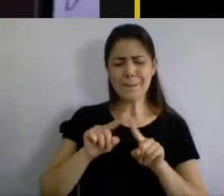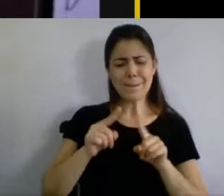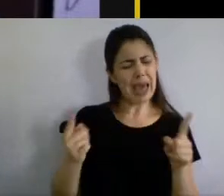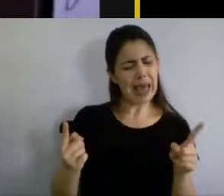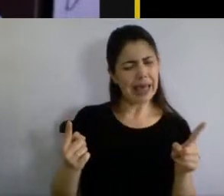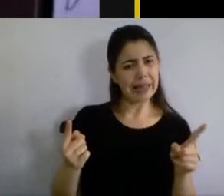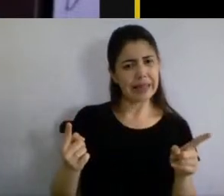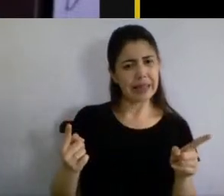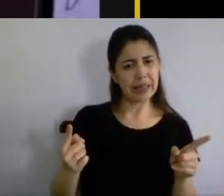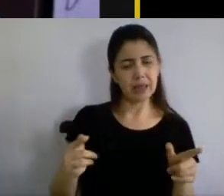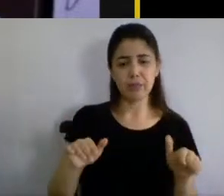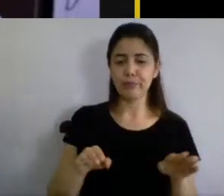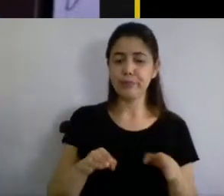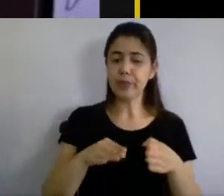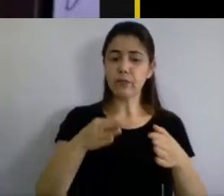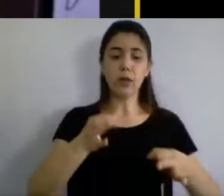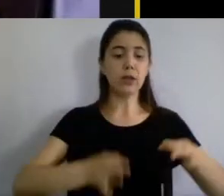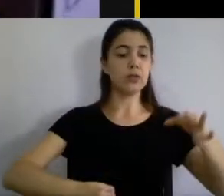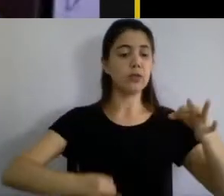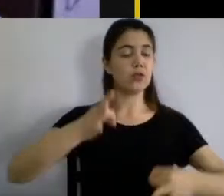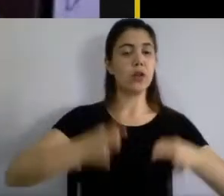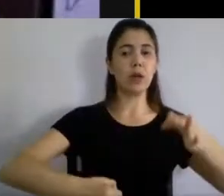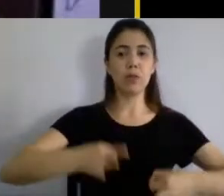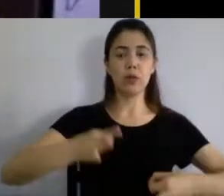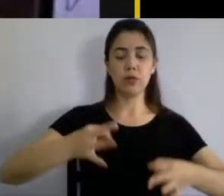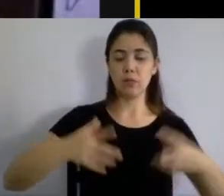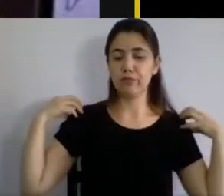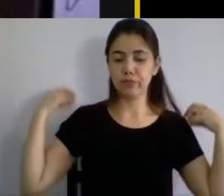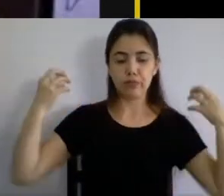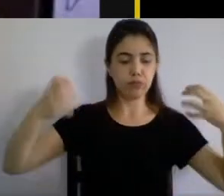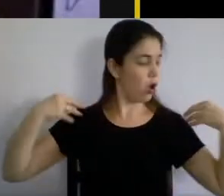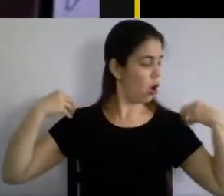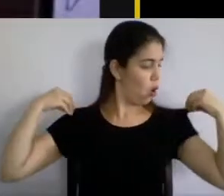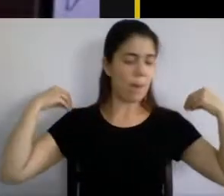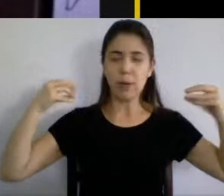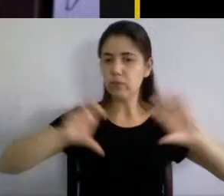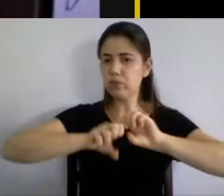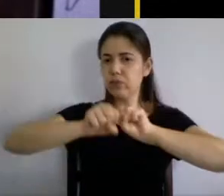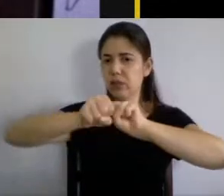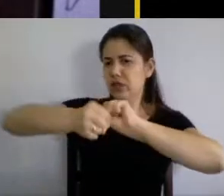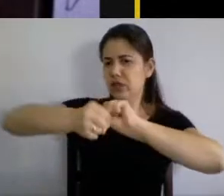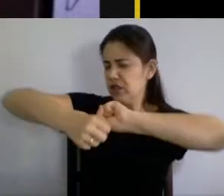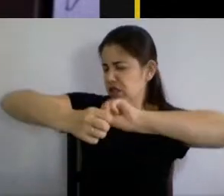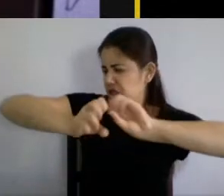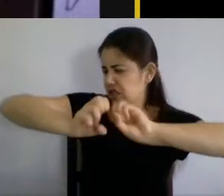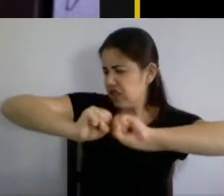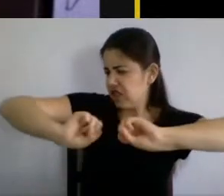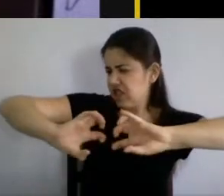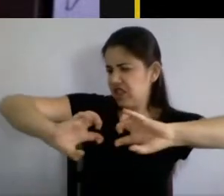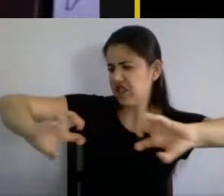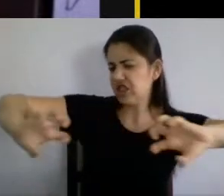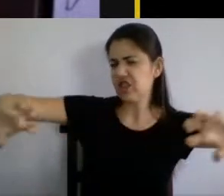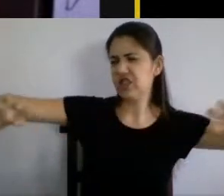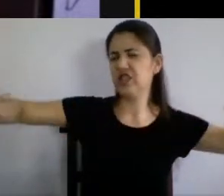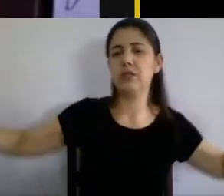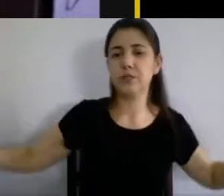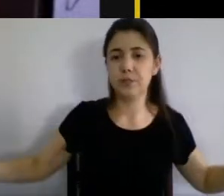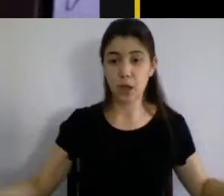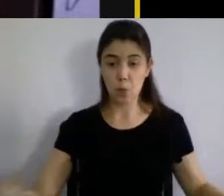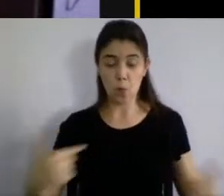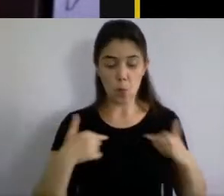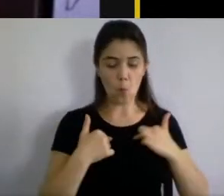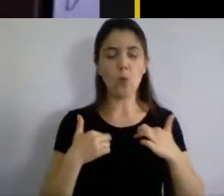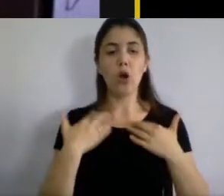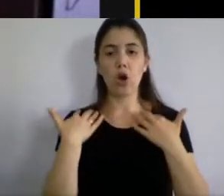rasgou dramaticamente a toga e mostrou o peito todo coberto de cicatrizes, de lanças,